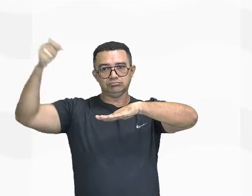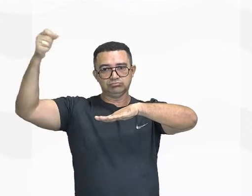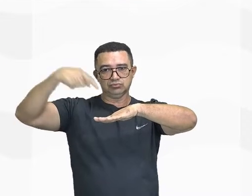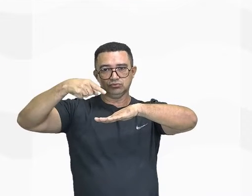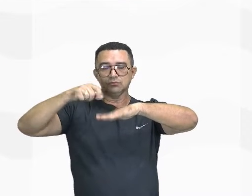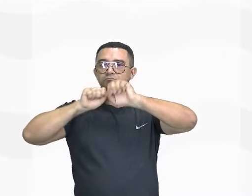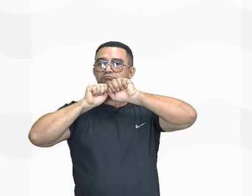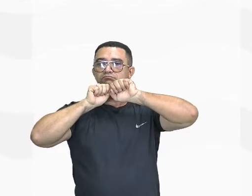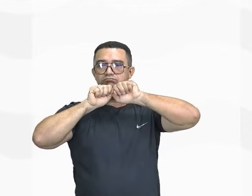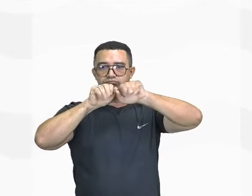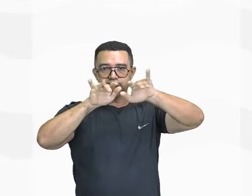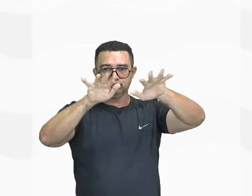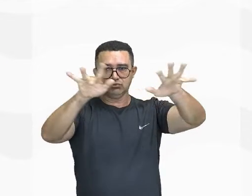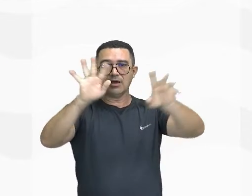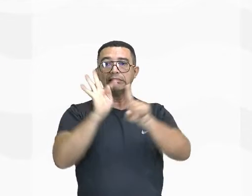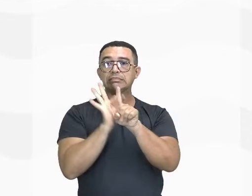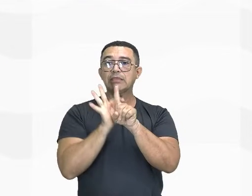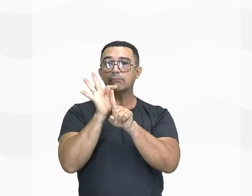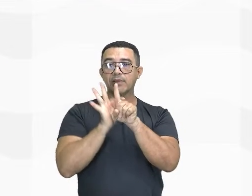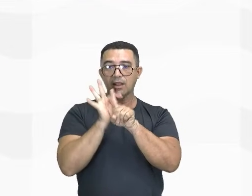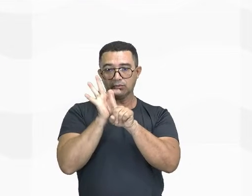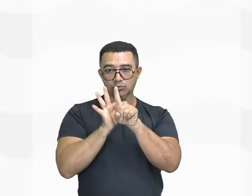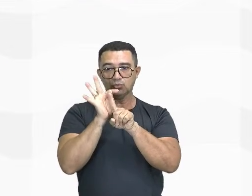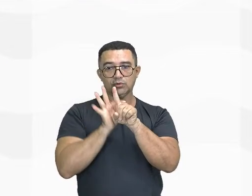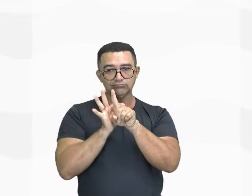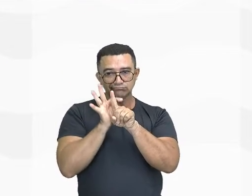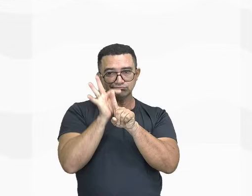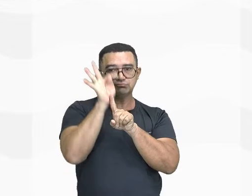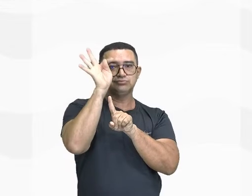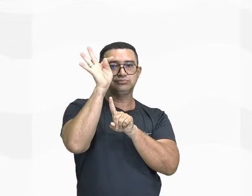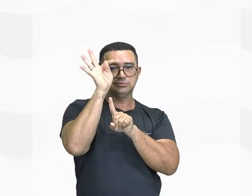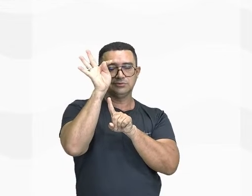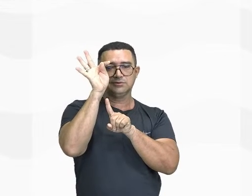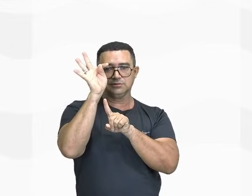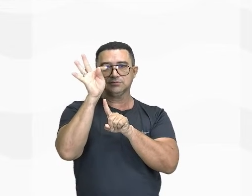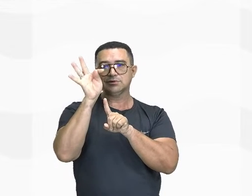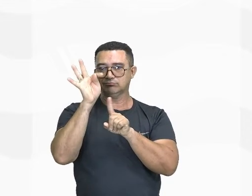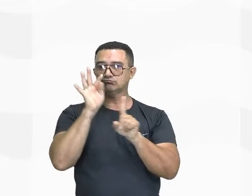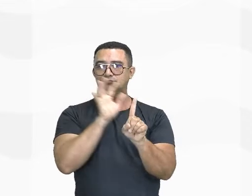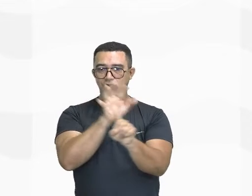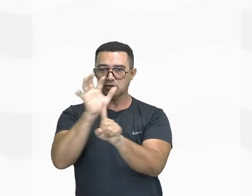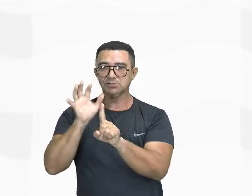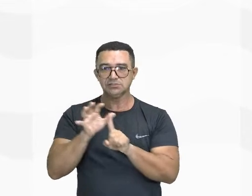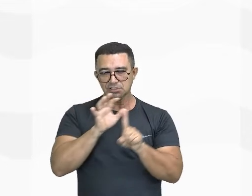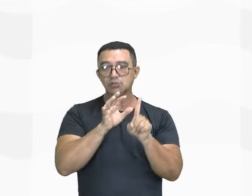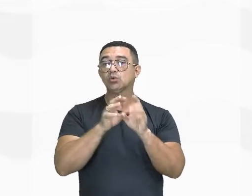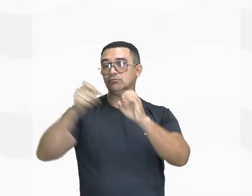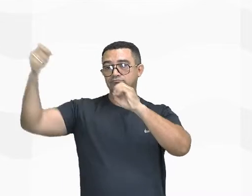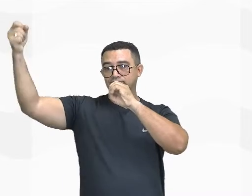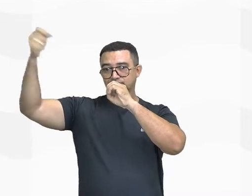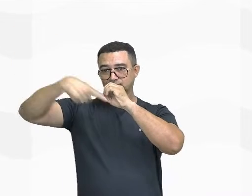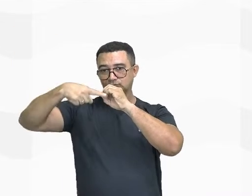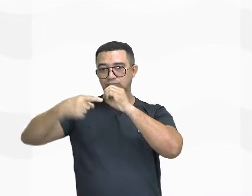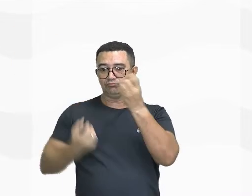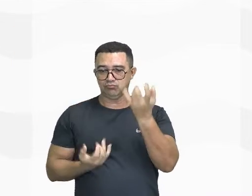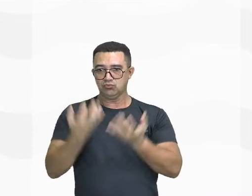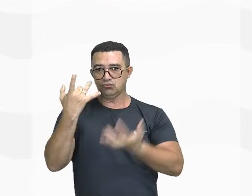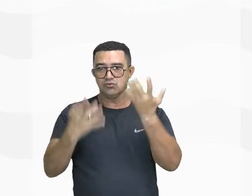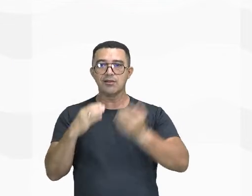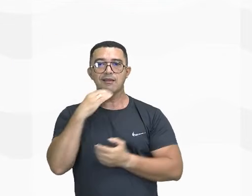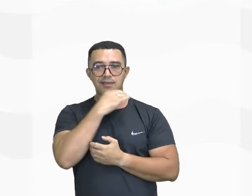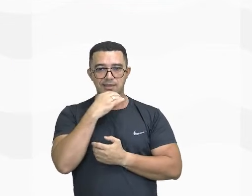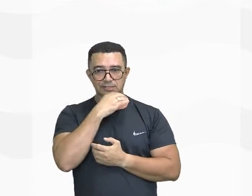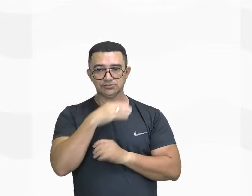e reemitem a sua temperatura, contribuindo para a intensificação do efeito estufa. Logo, é